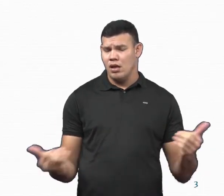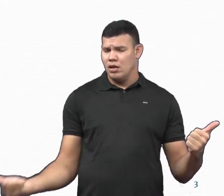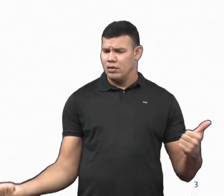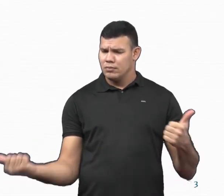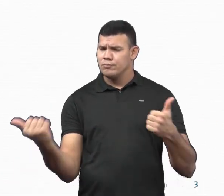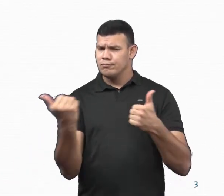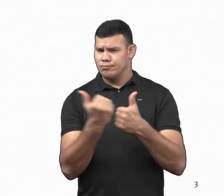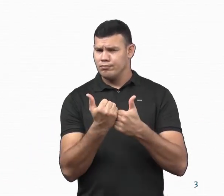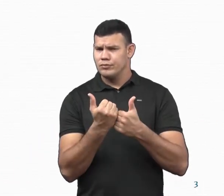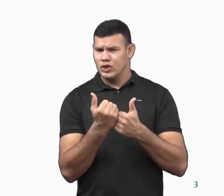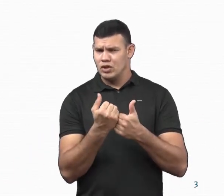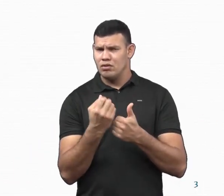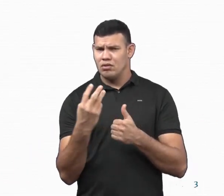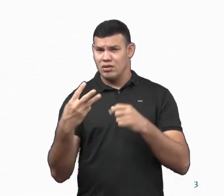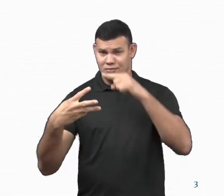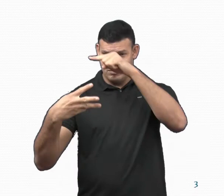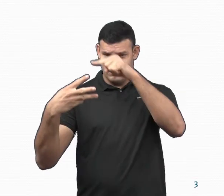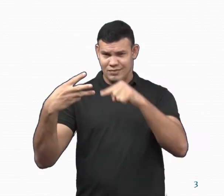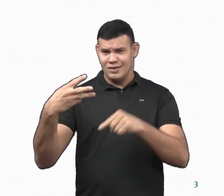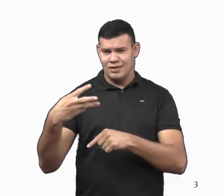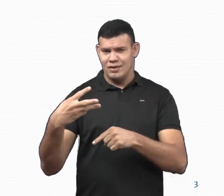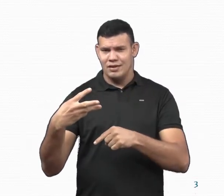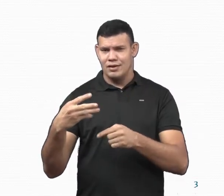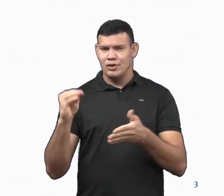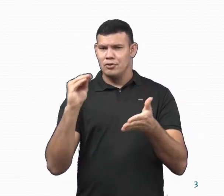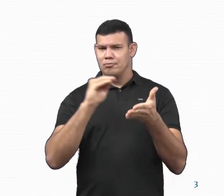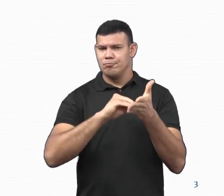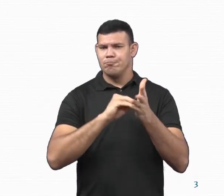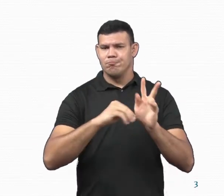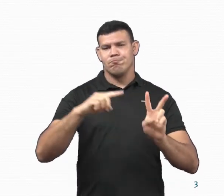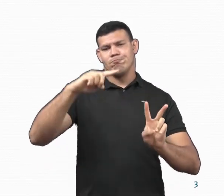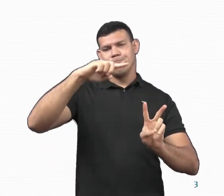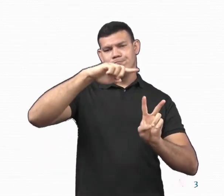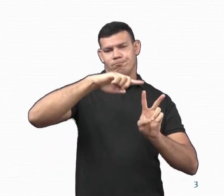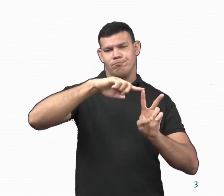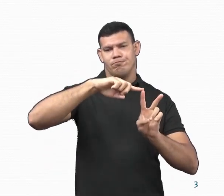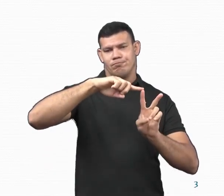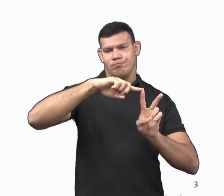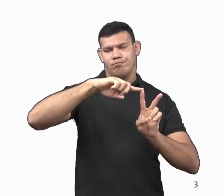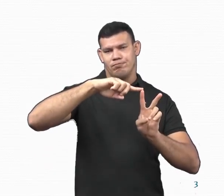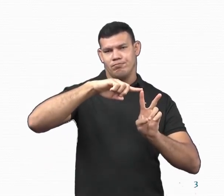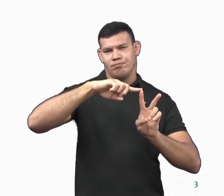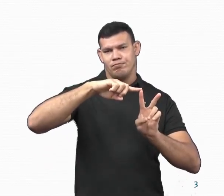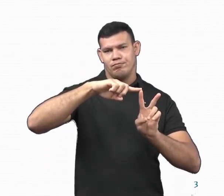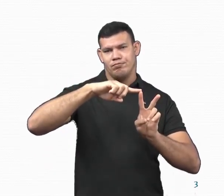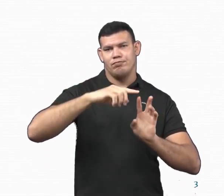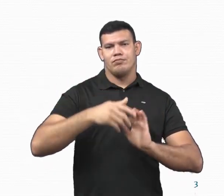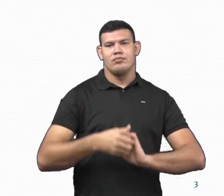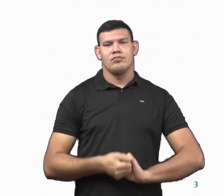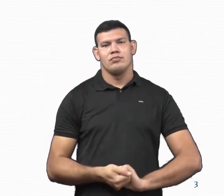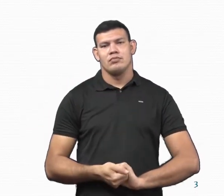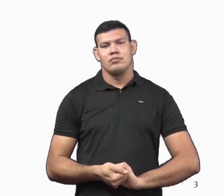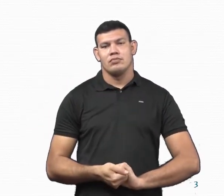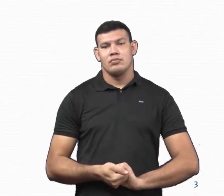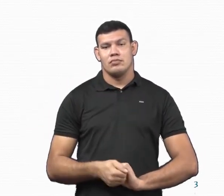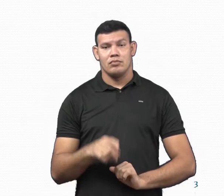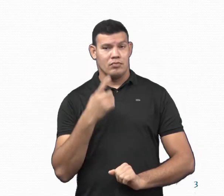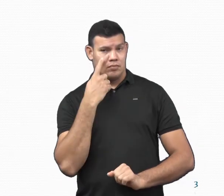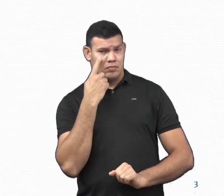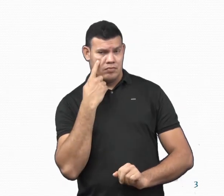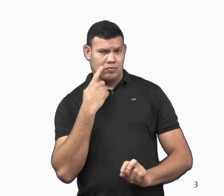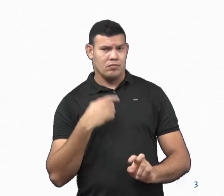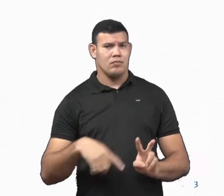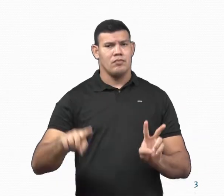substituir esses três termos que eu achei agora no lugar do 64, dentro do radical. E vai ficar